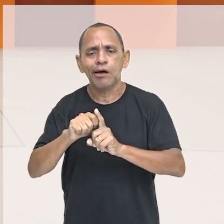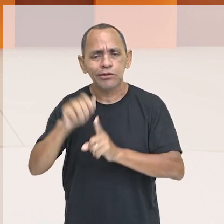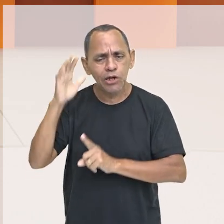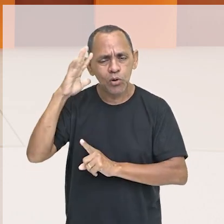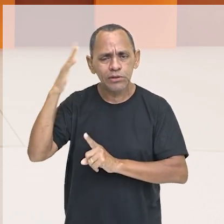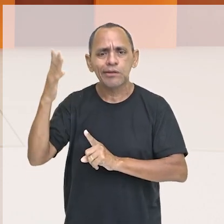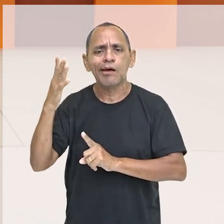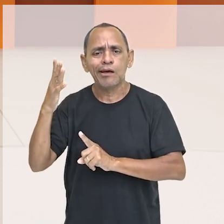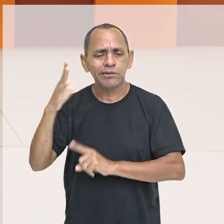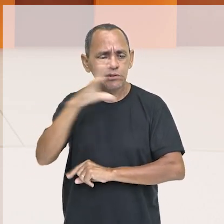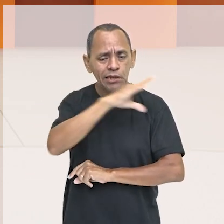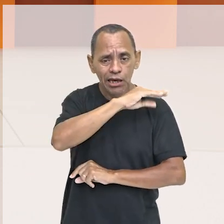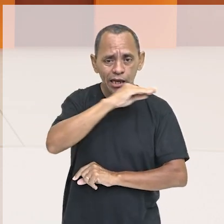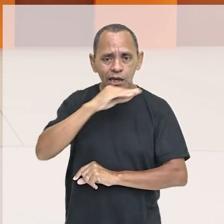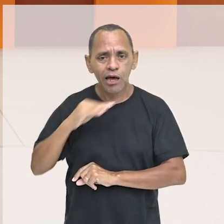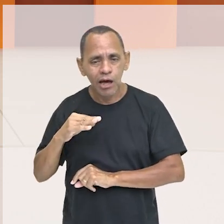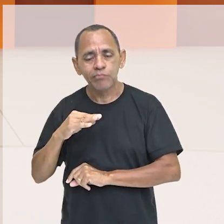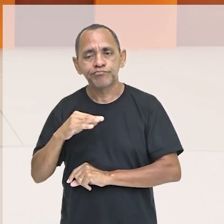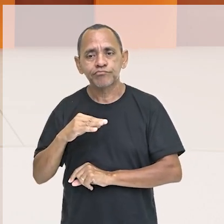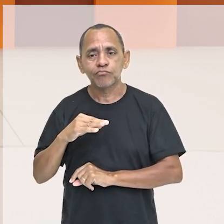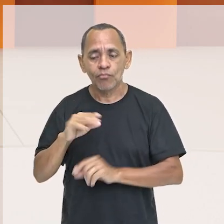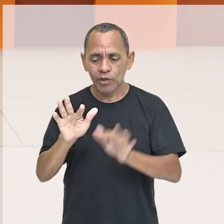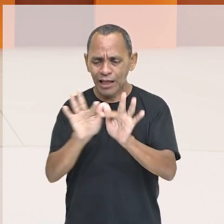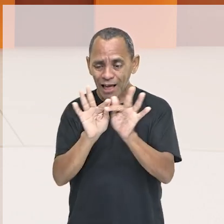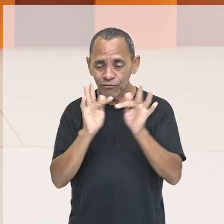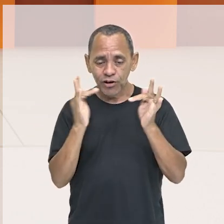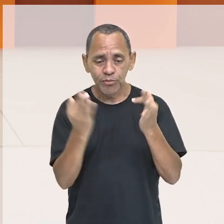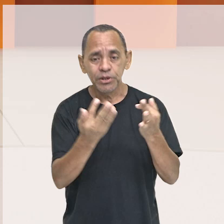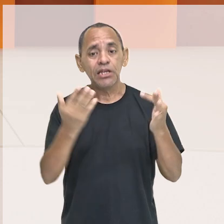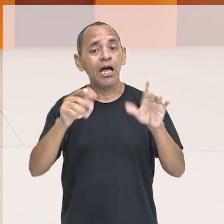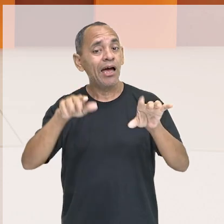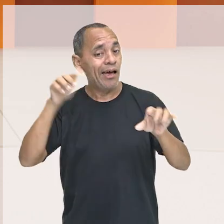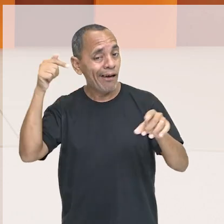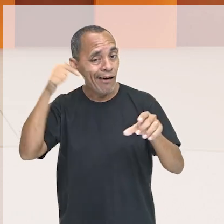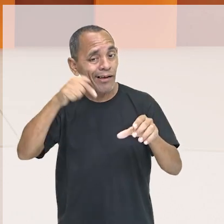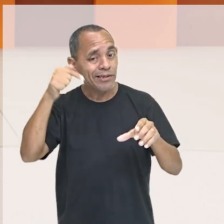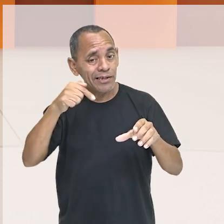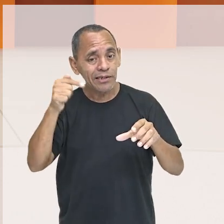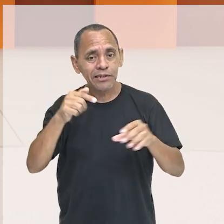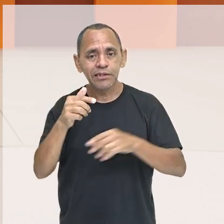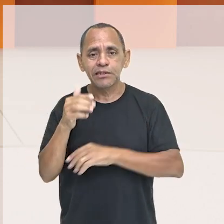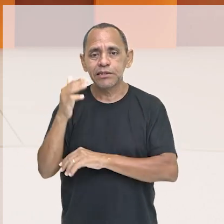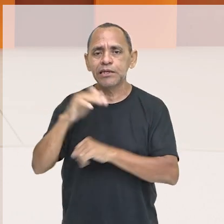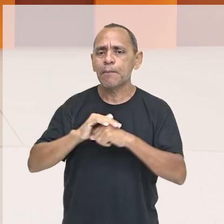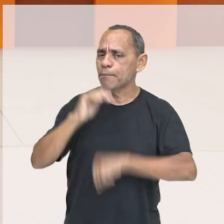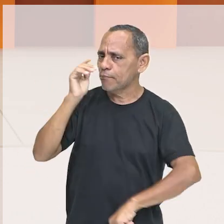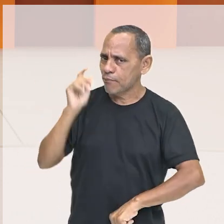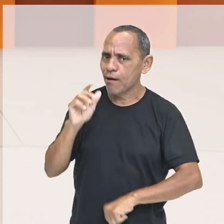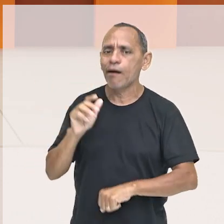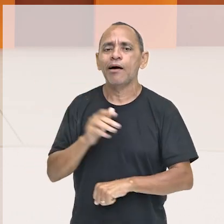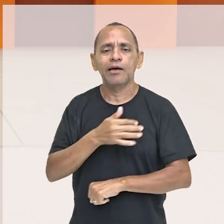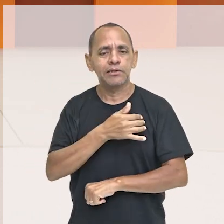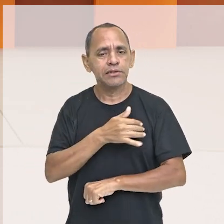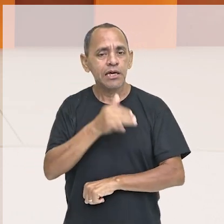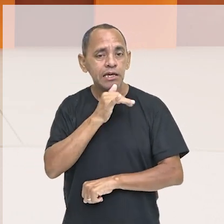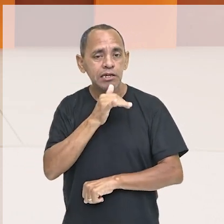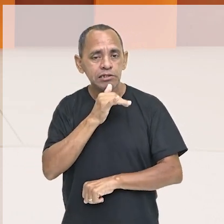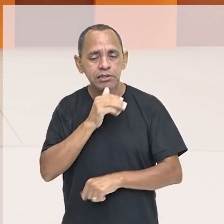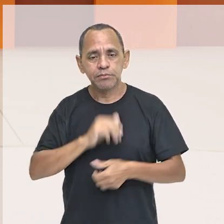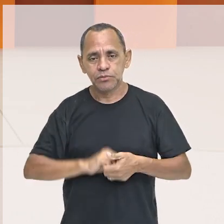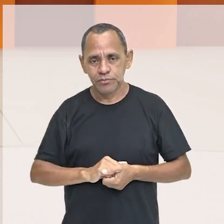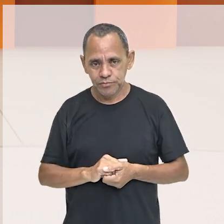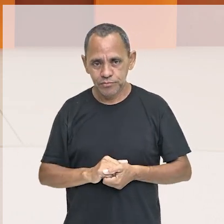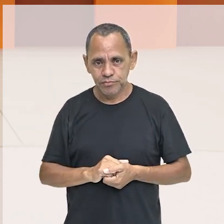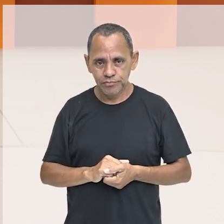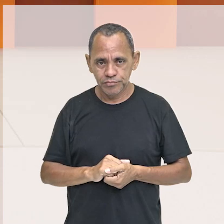infância, sendo a família o melhor exemplo, que é a chamada interiorização de regras e atitudes. É na família que se dá